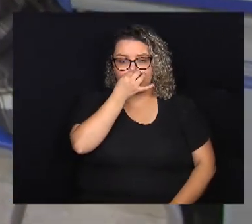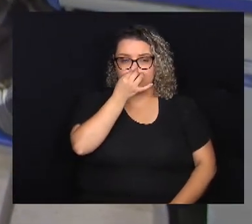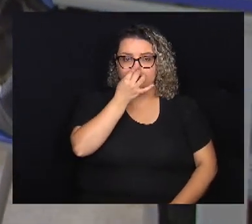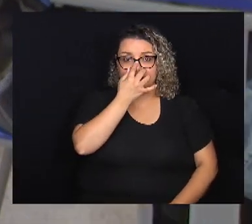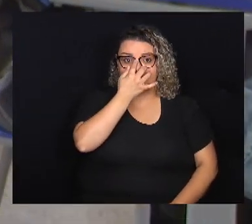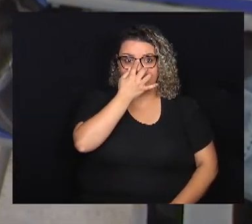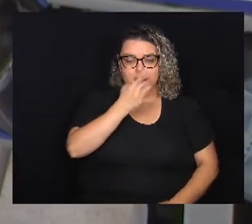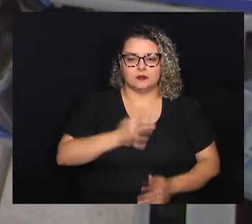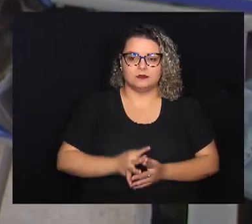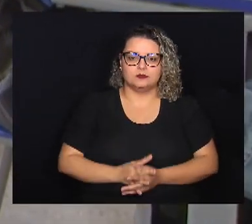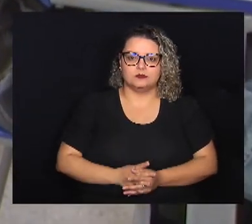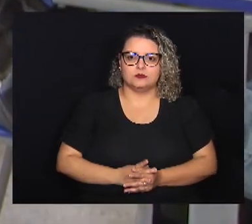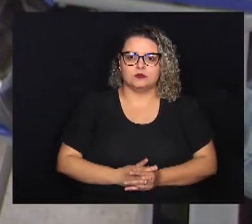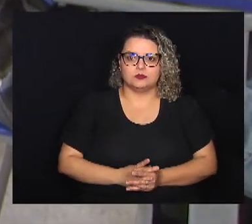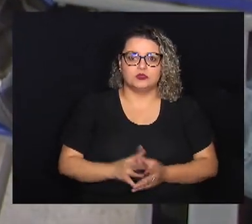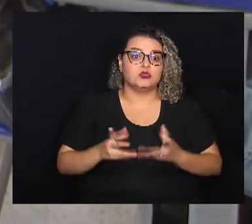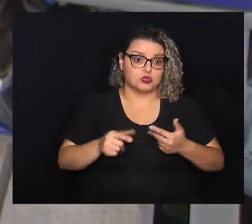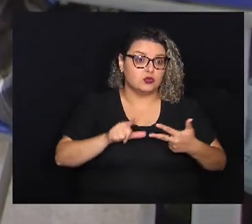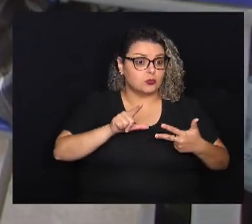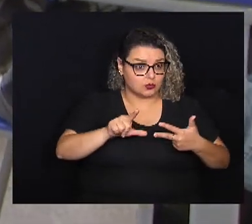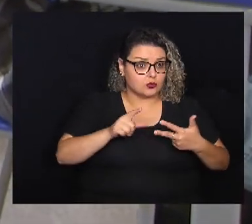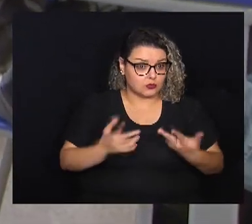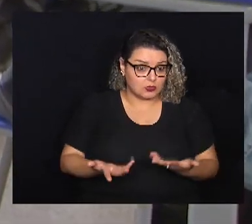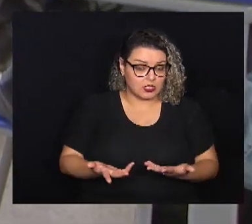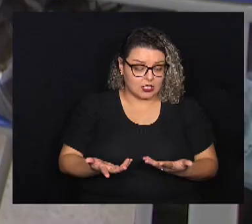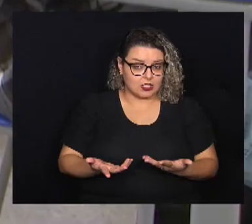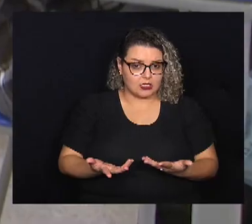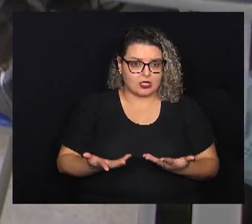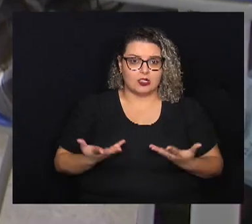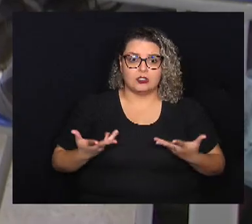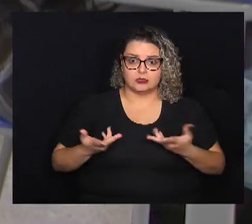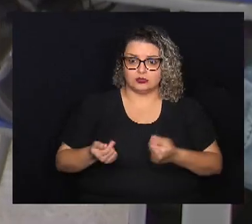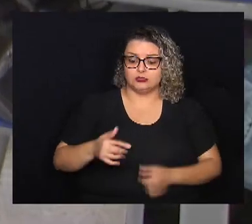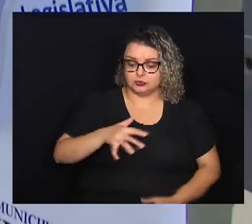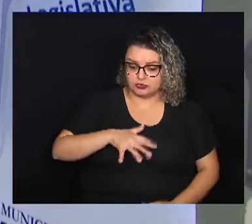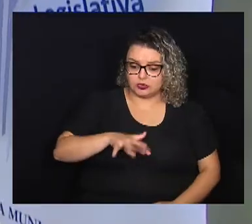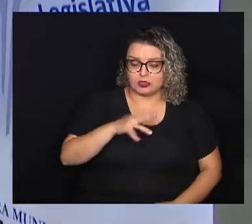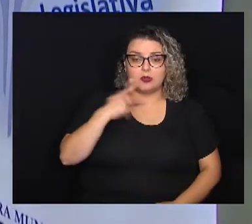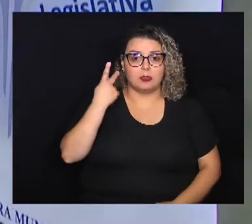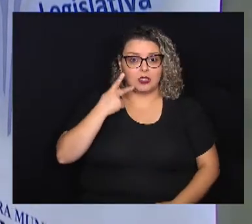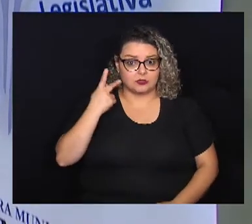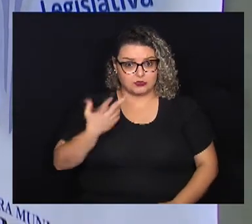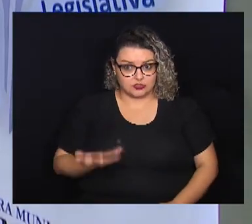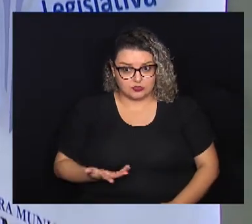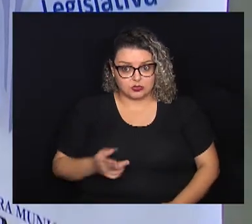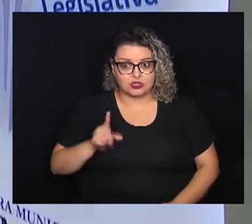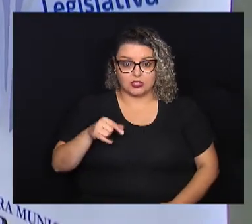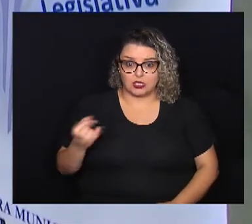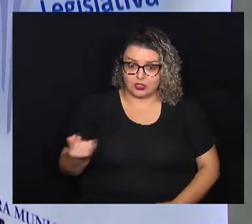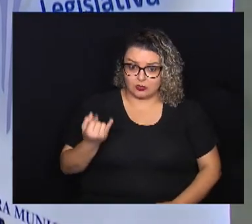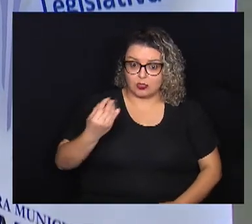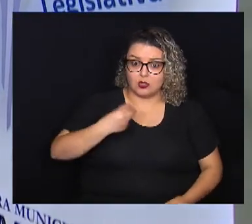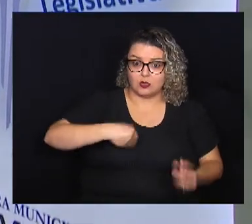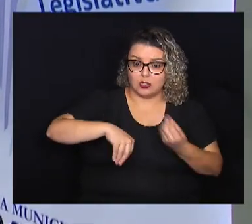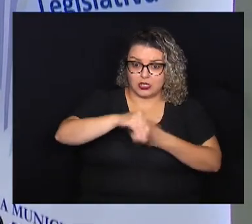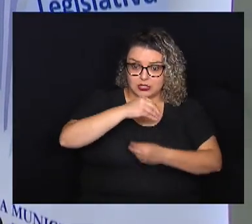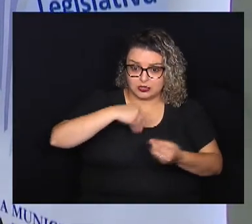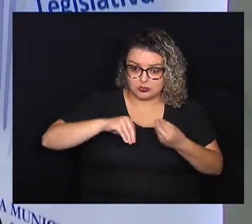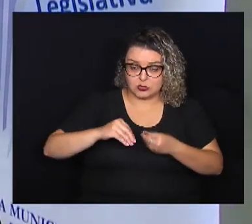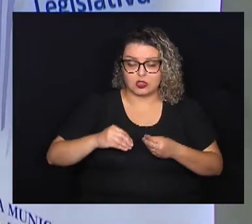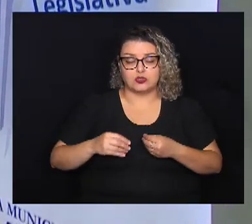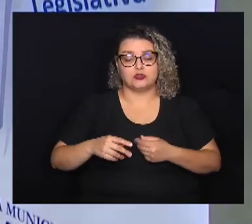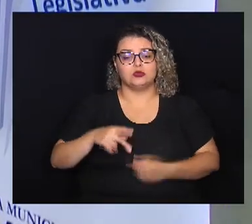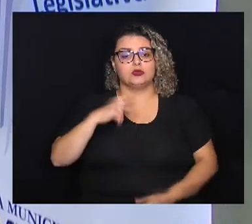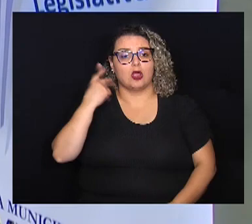de toda o Legislativo e toda a parte política o envolvimento da política